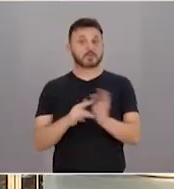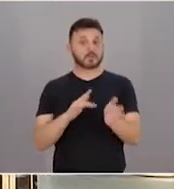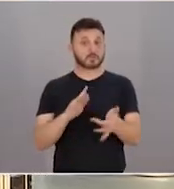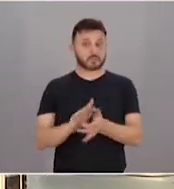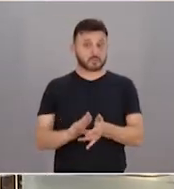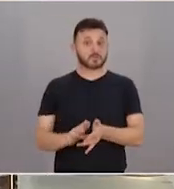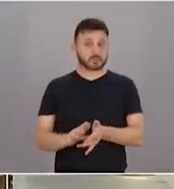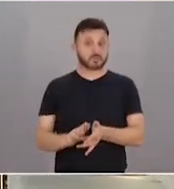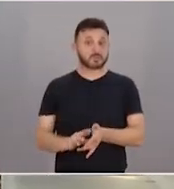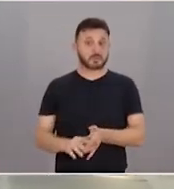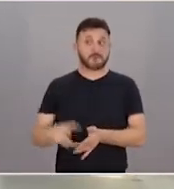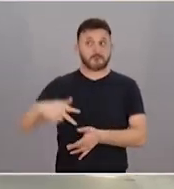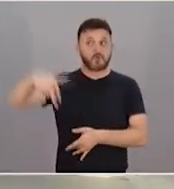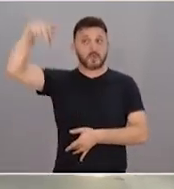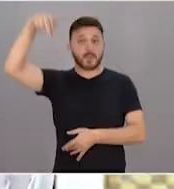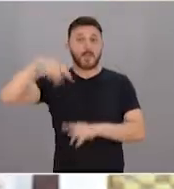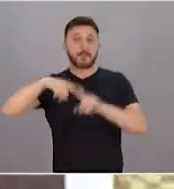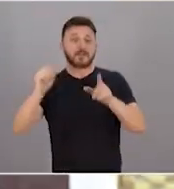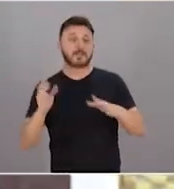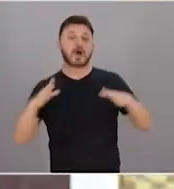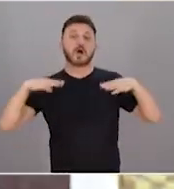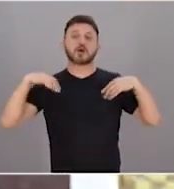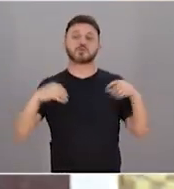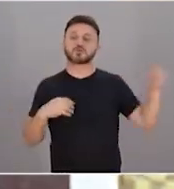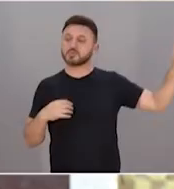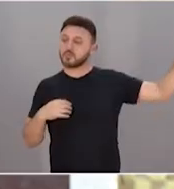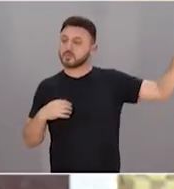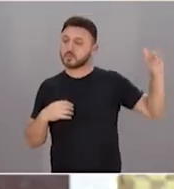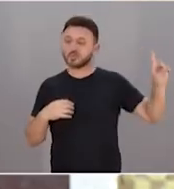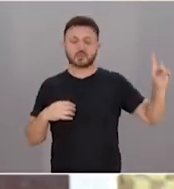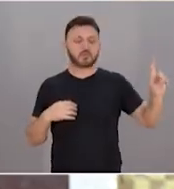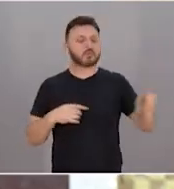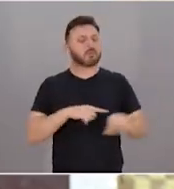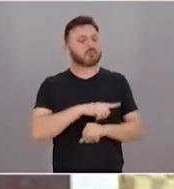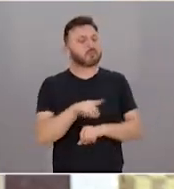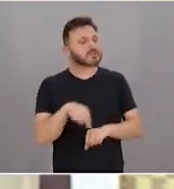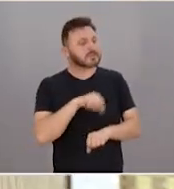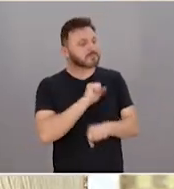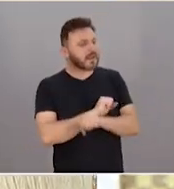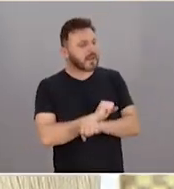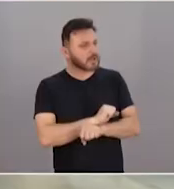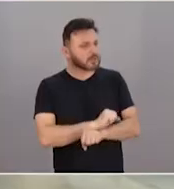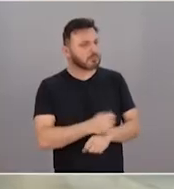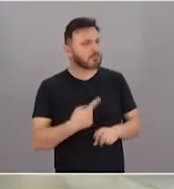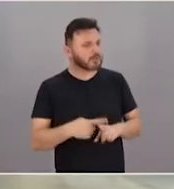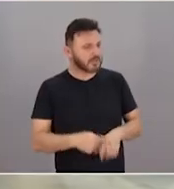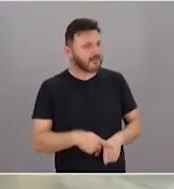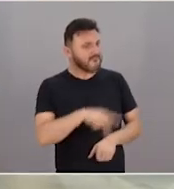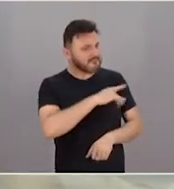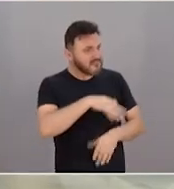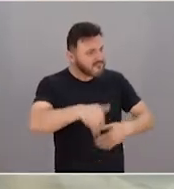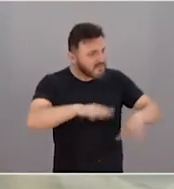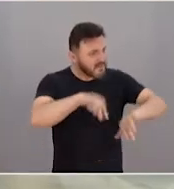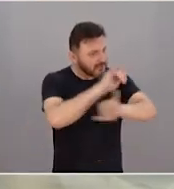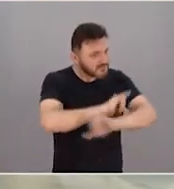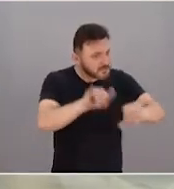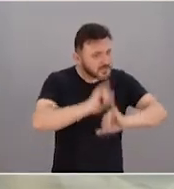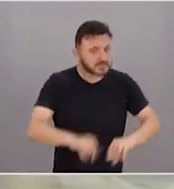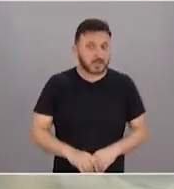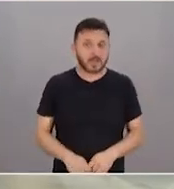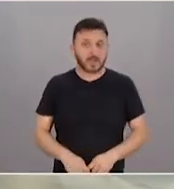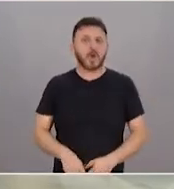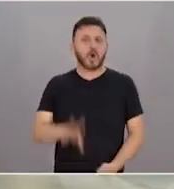anjo, se volta e diz: por que vocês estão parados? Vão evangelizar. Isso muito